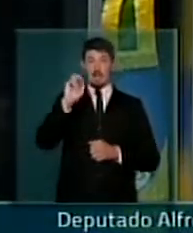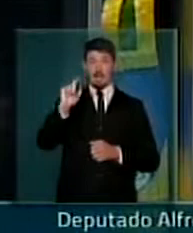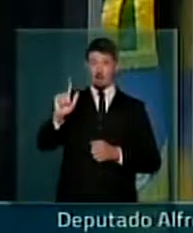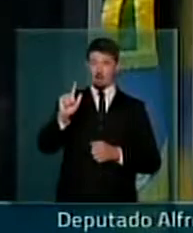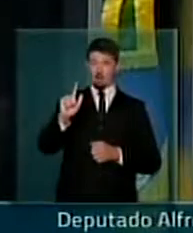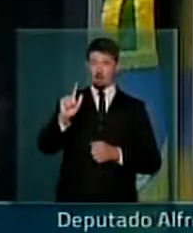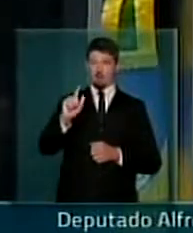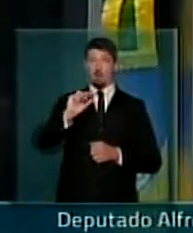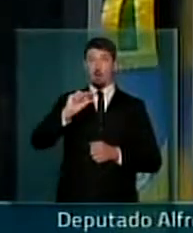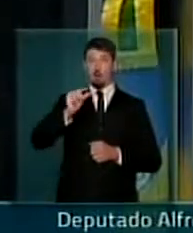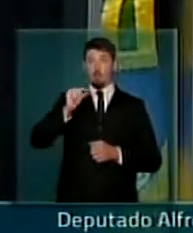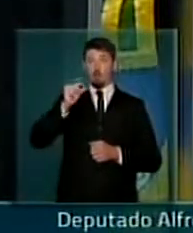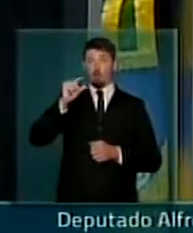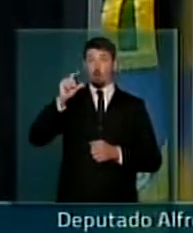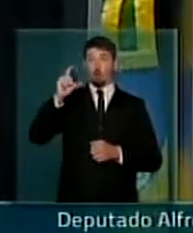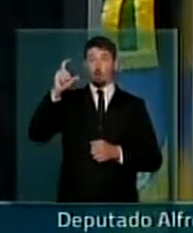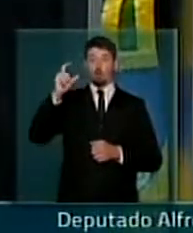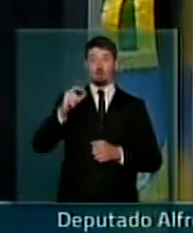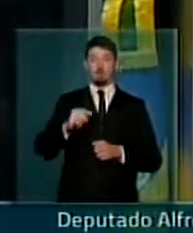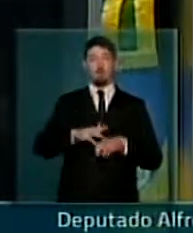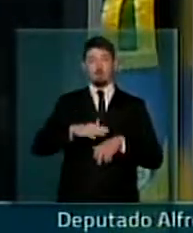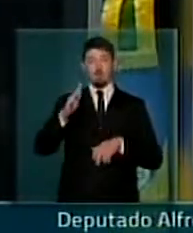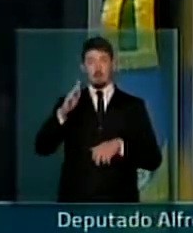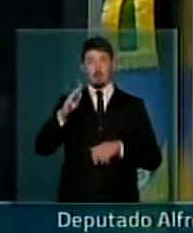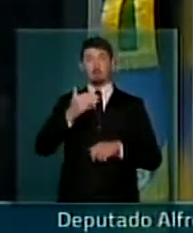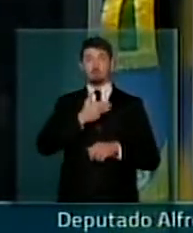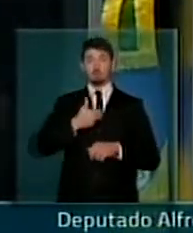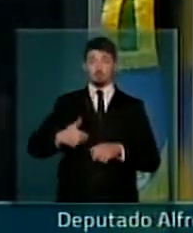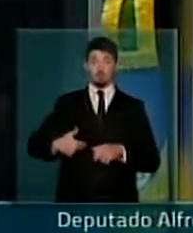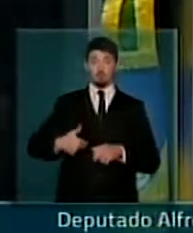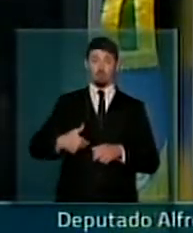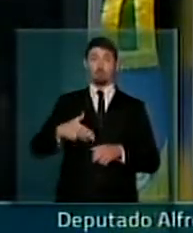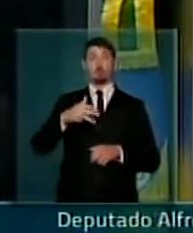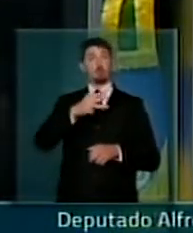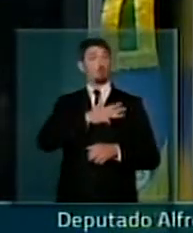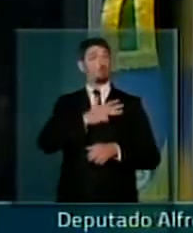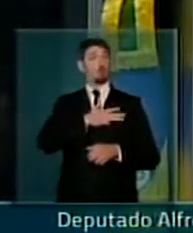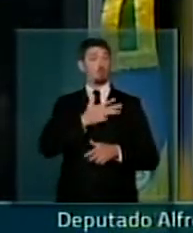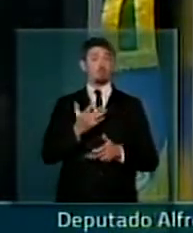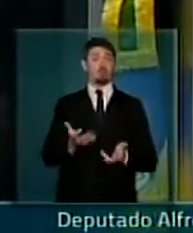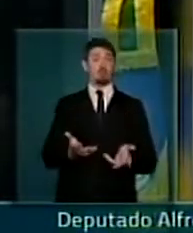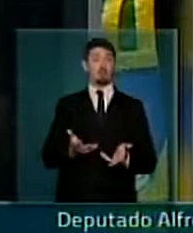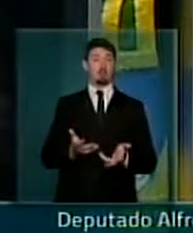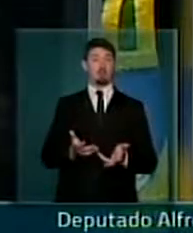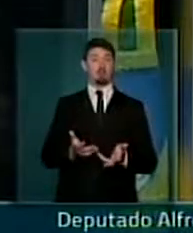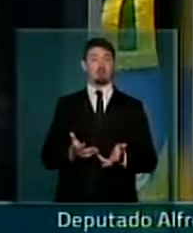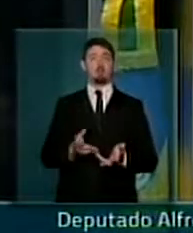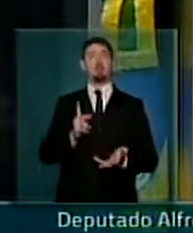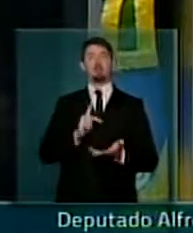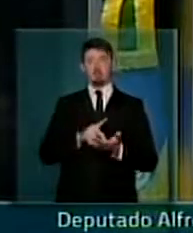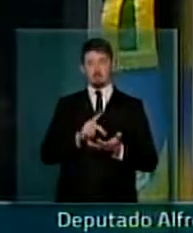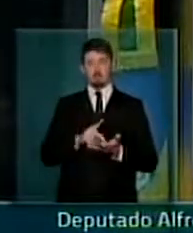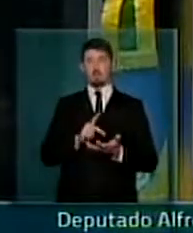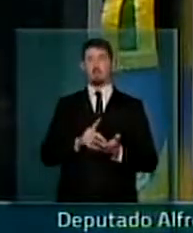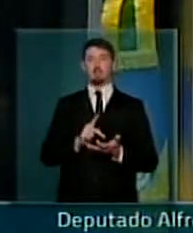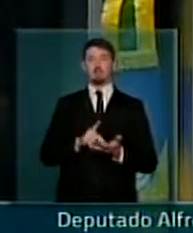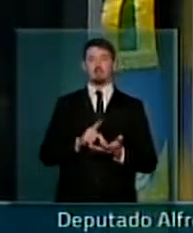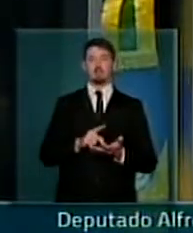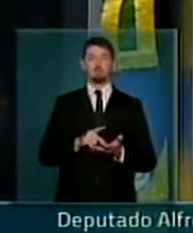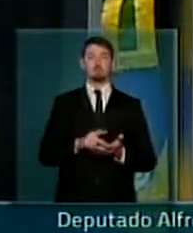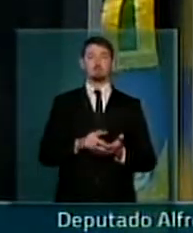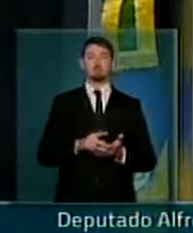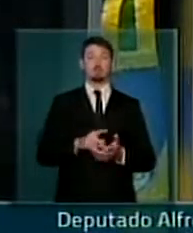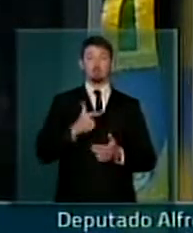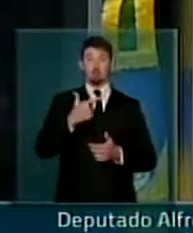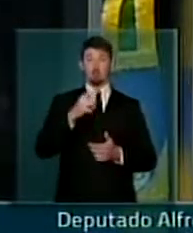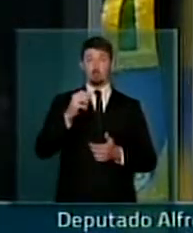aumentou mais na época dos governos Lula. É verdade que o ano